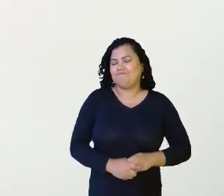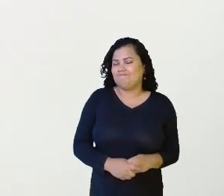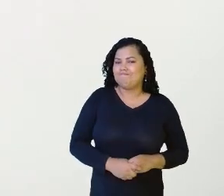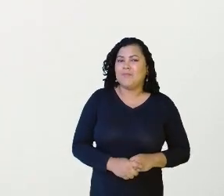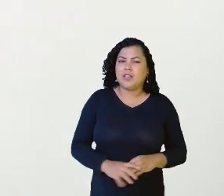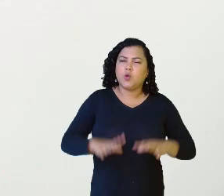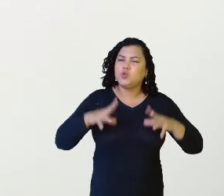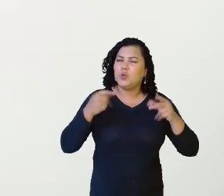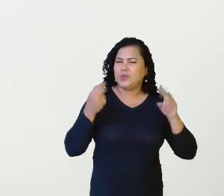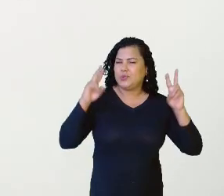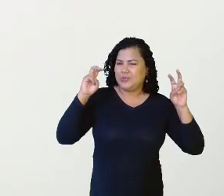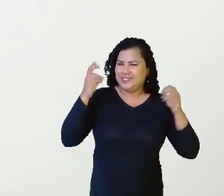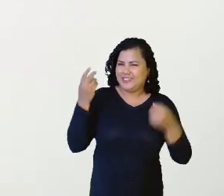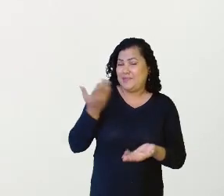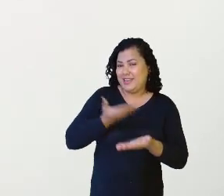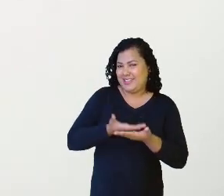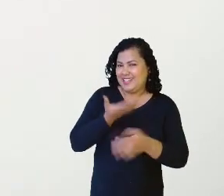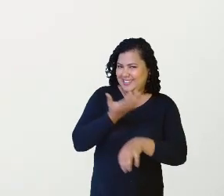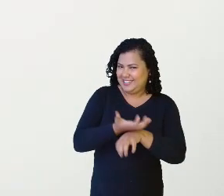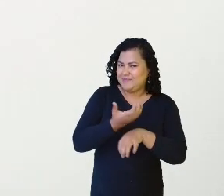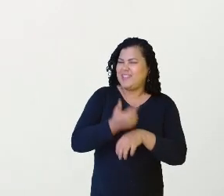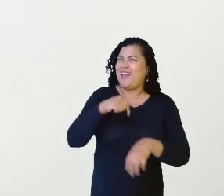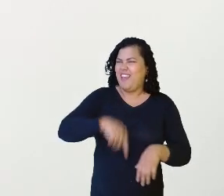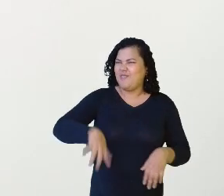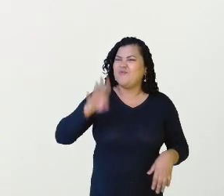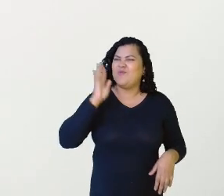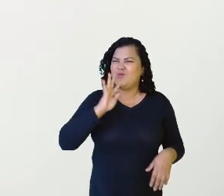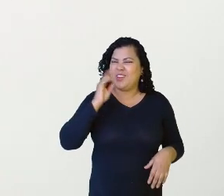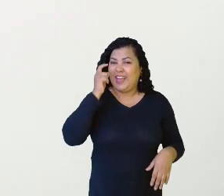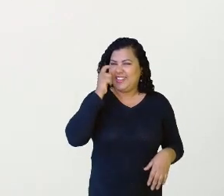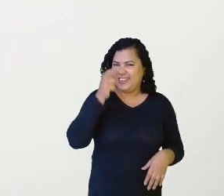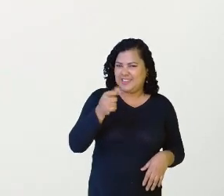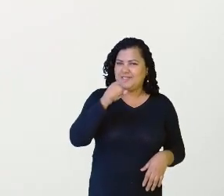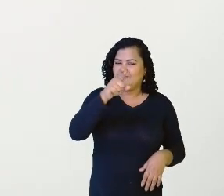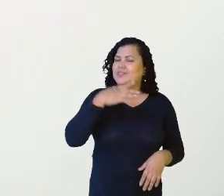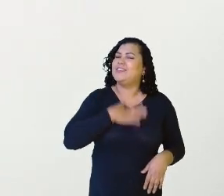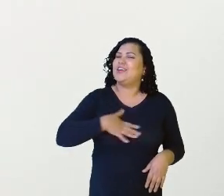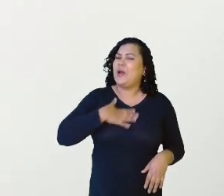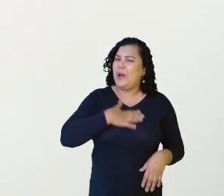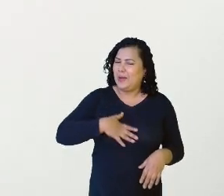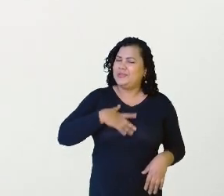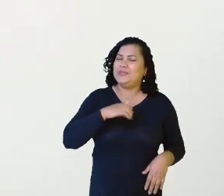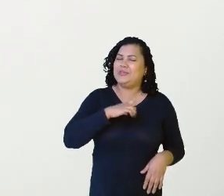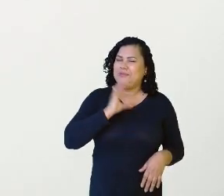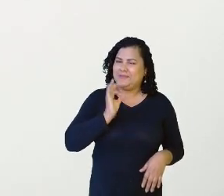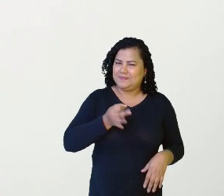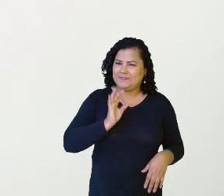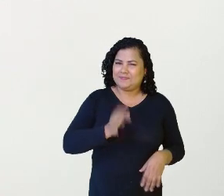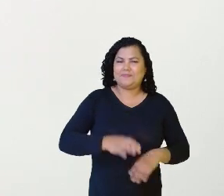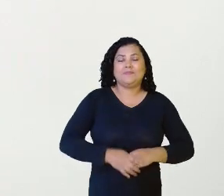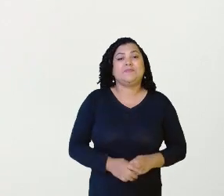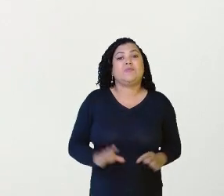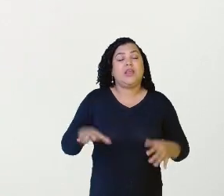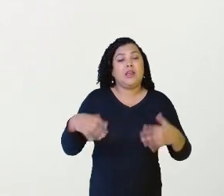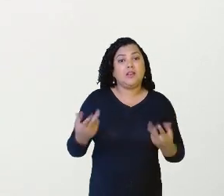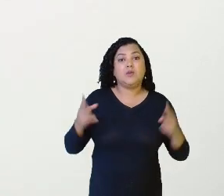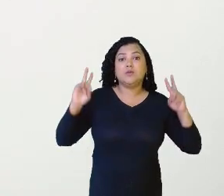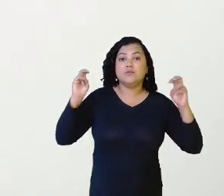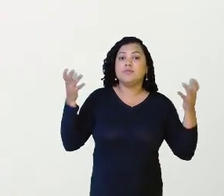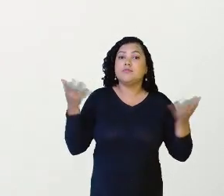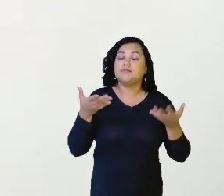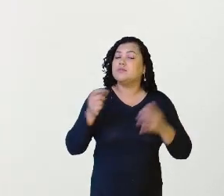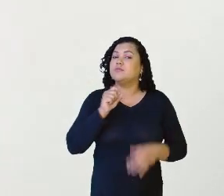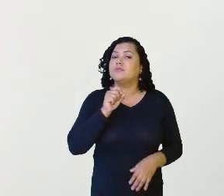aula de geografia são interessantes, eu tenho certeza que vocês gostam bastante da aula, tá certo? Então, o nosso tema de hoje